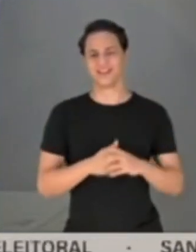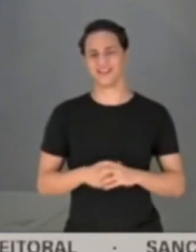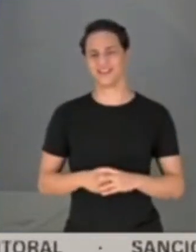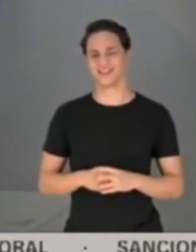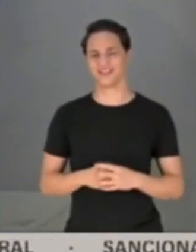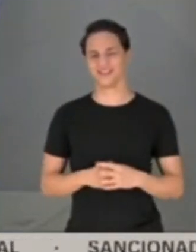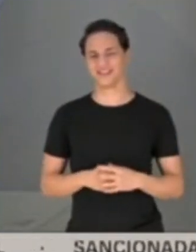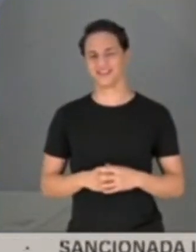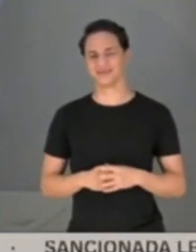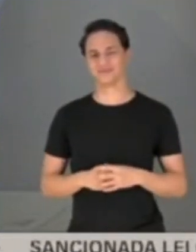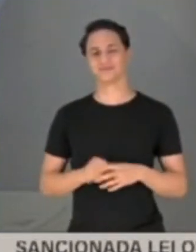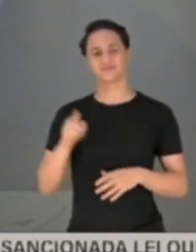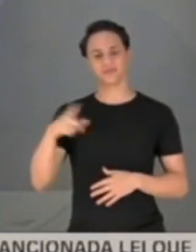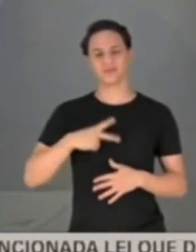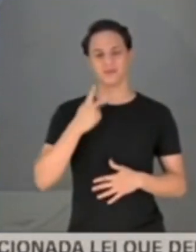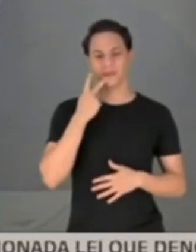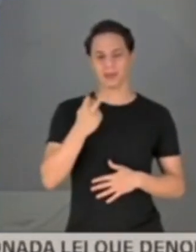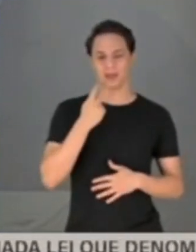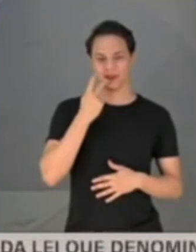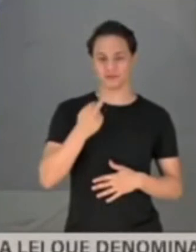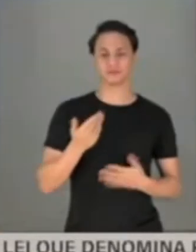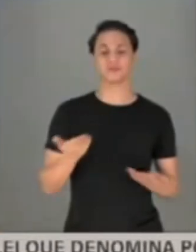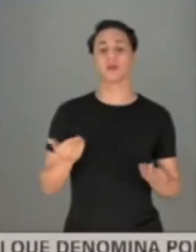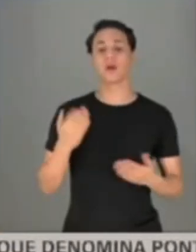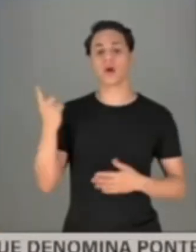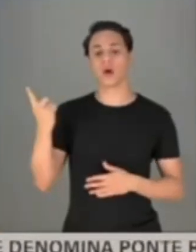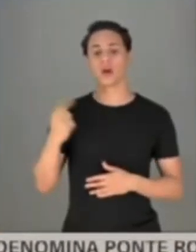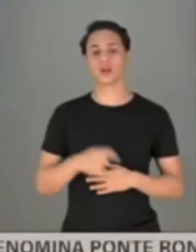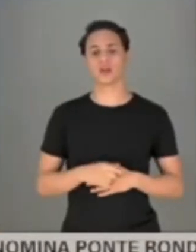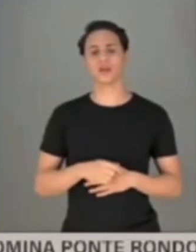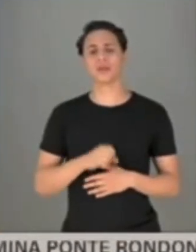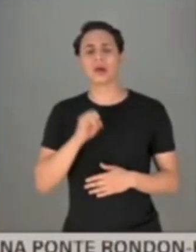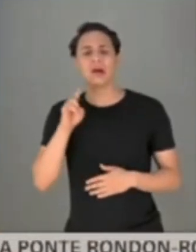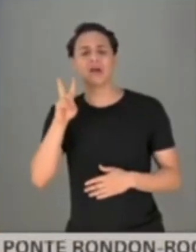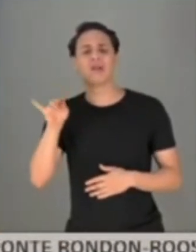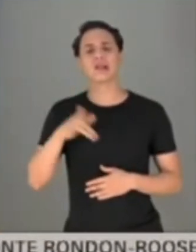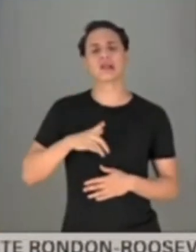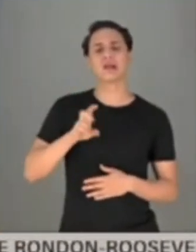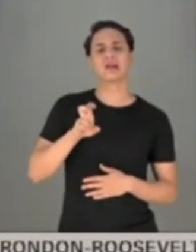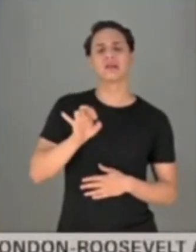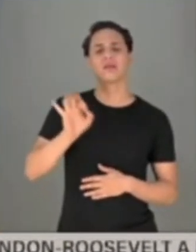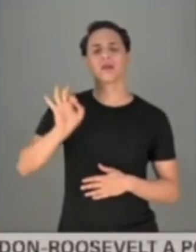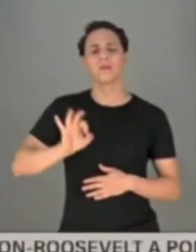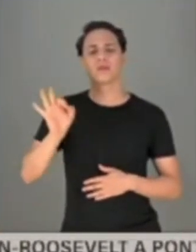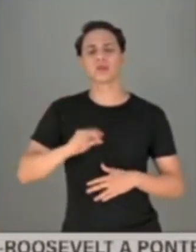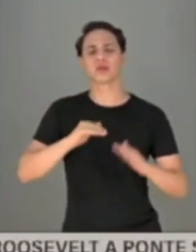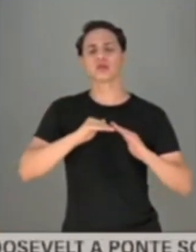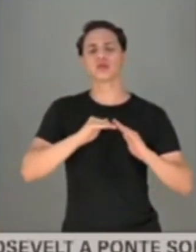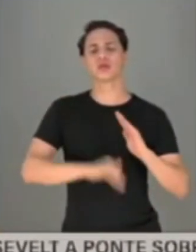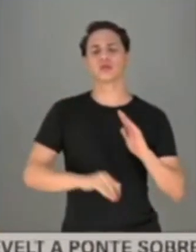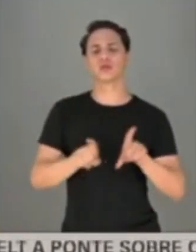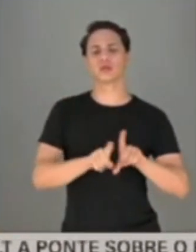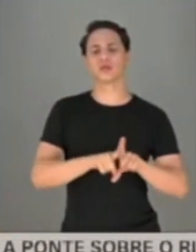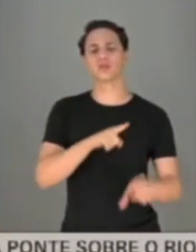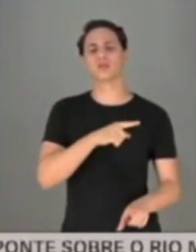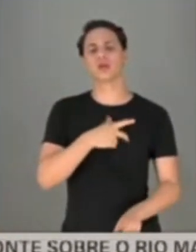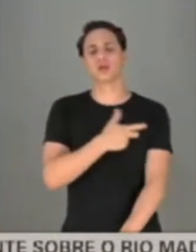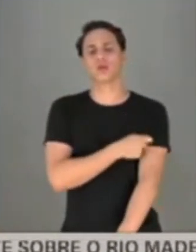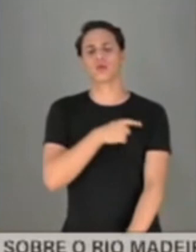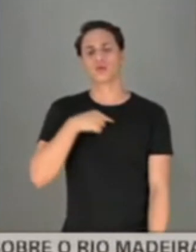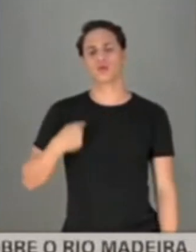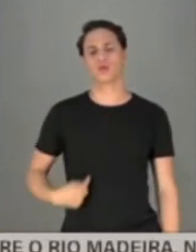dizendo aí, olha, será que vai ter 50% de desconto também? Coronavac tem eficácia